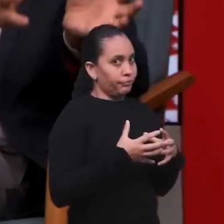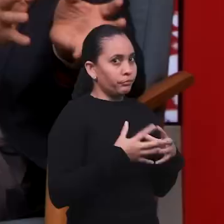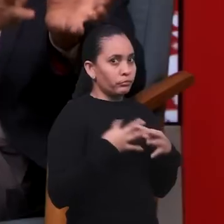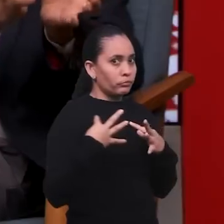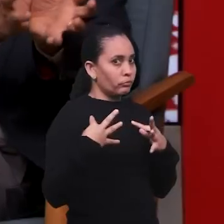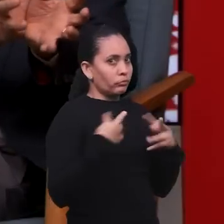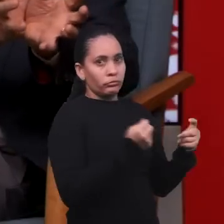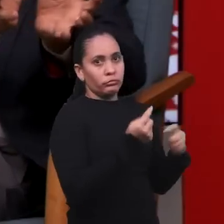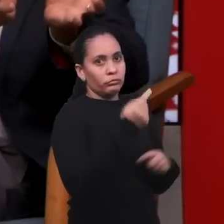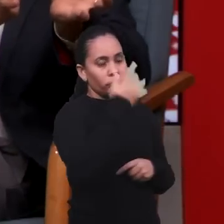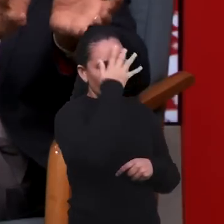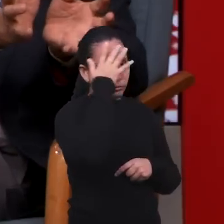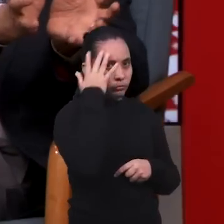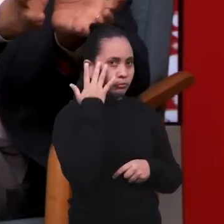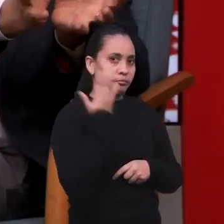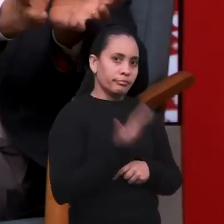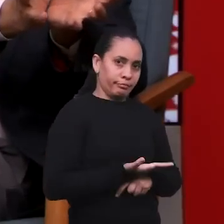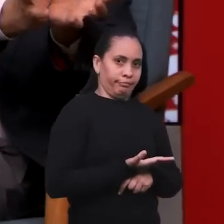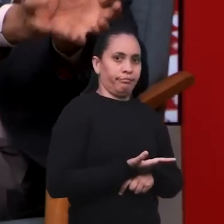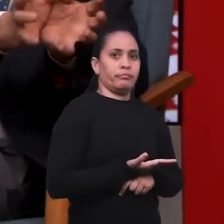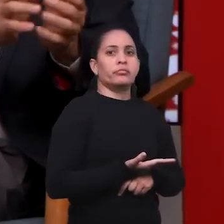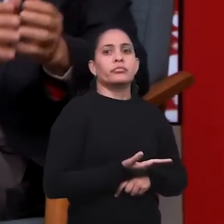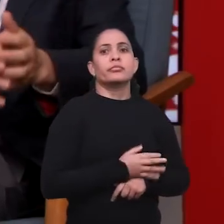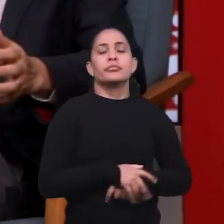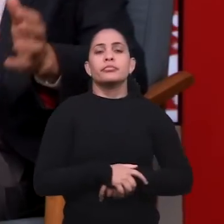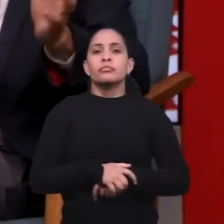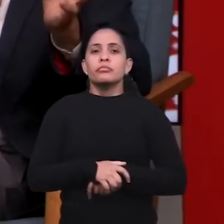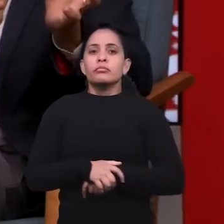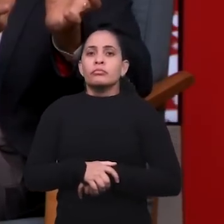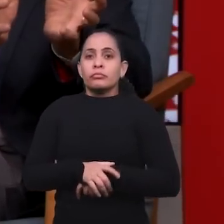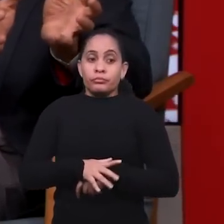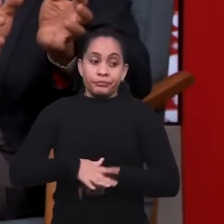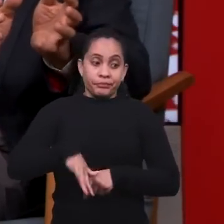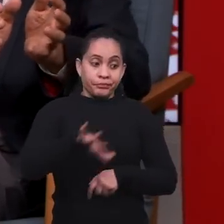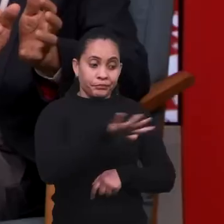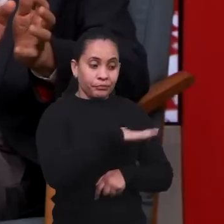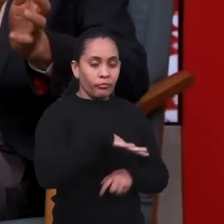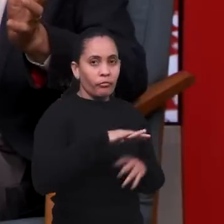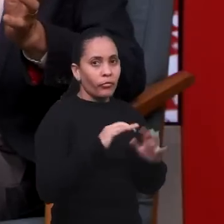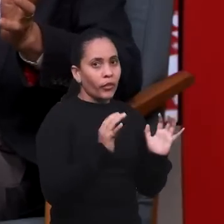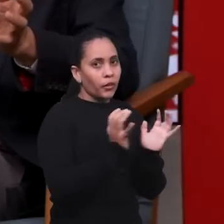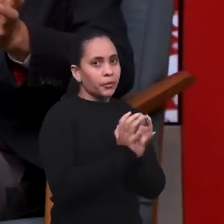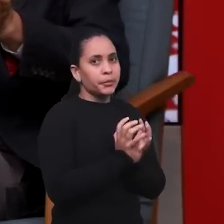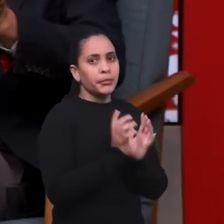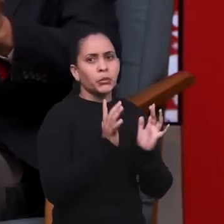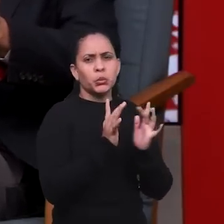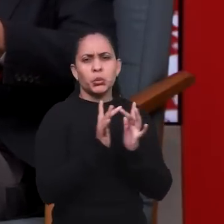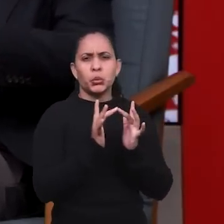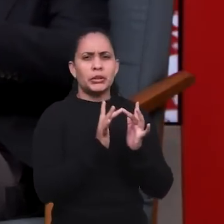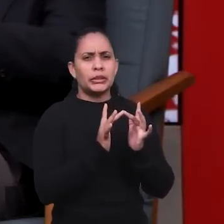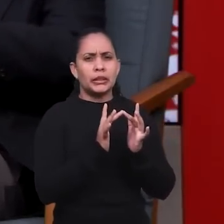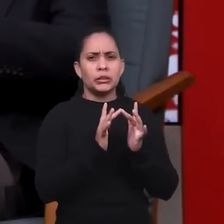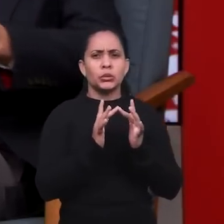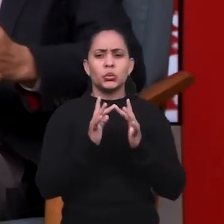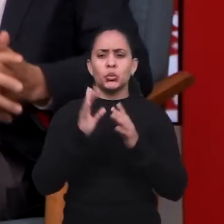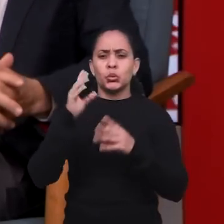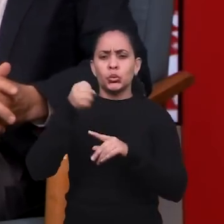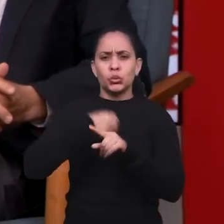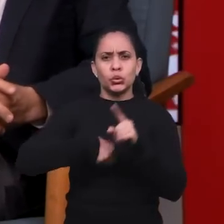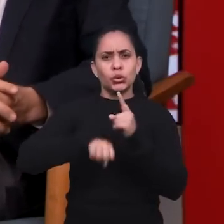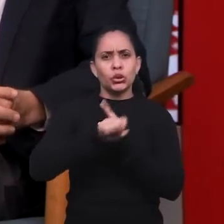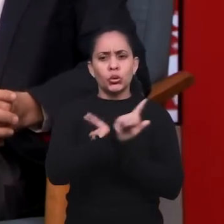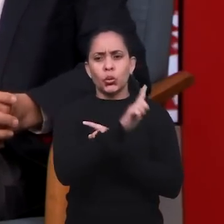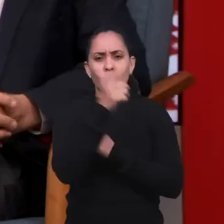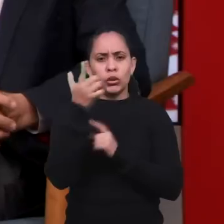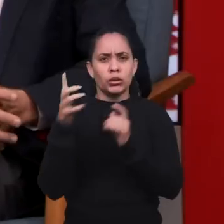todos naquela comunidade eram de doentes. Aquela comunidade não podia ter contato nenhum com